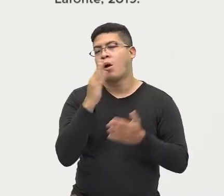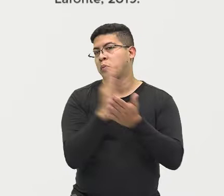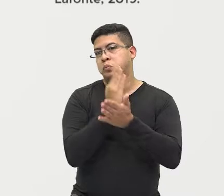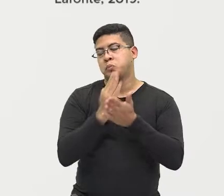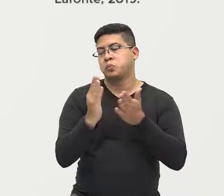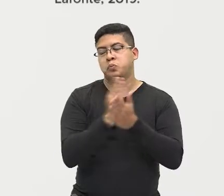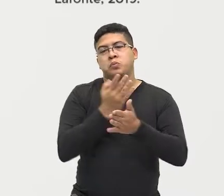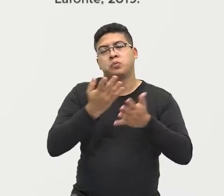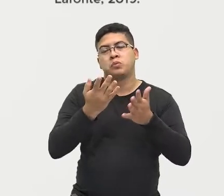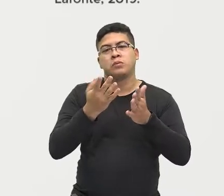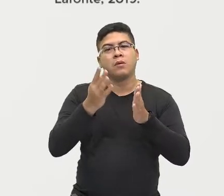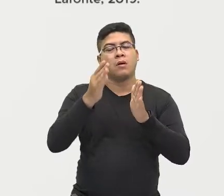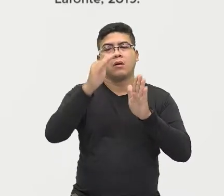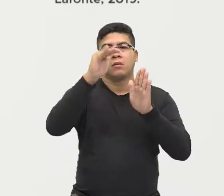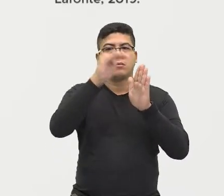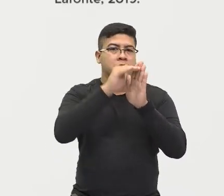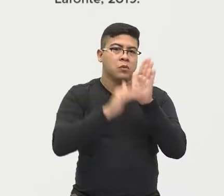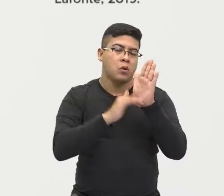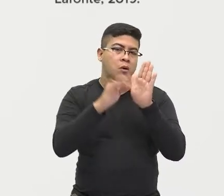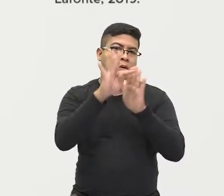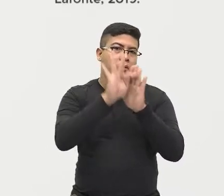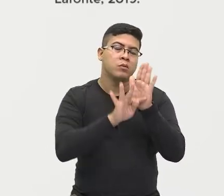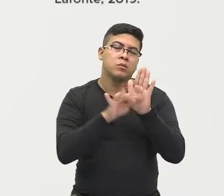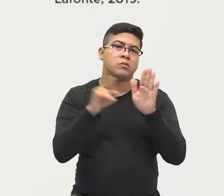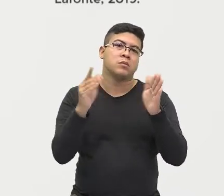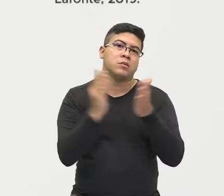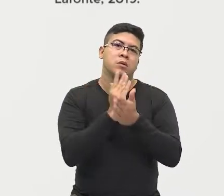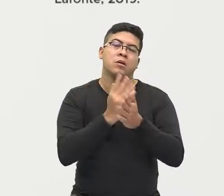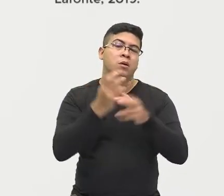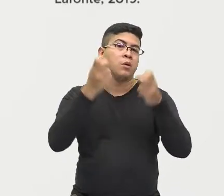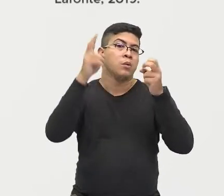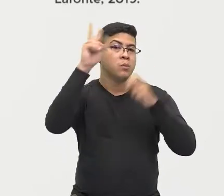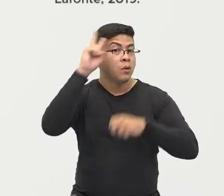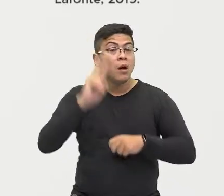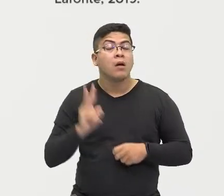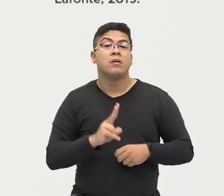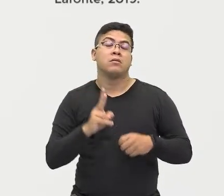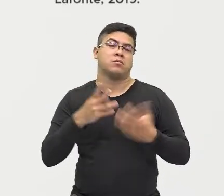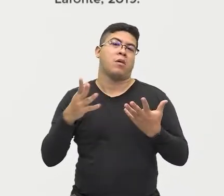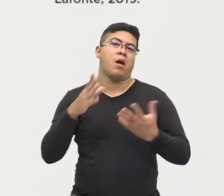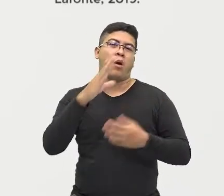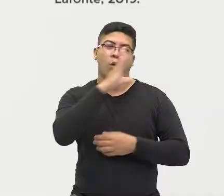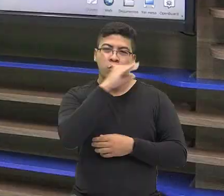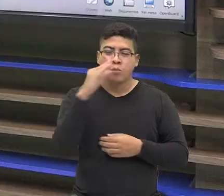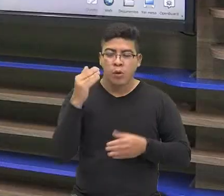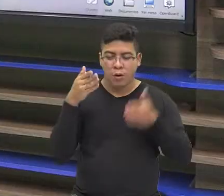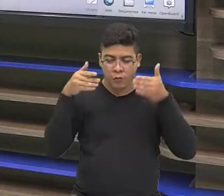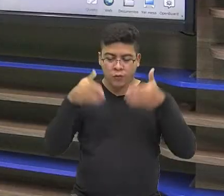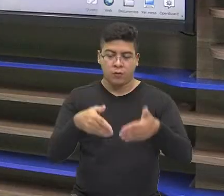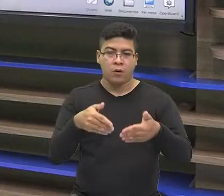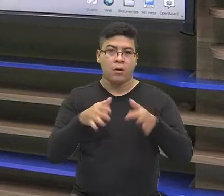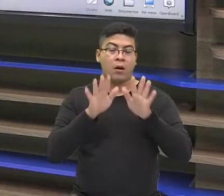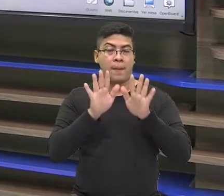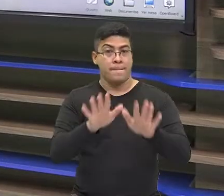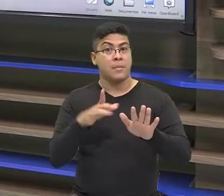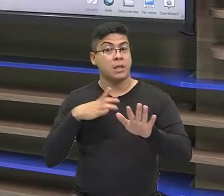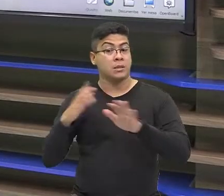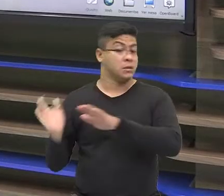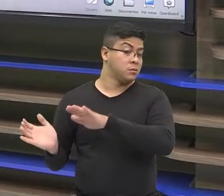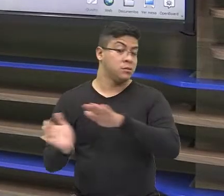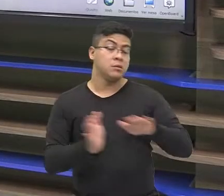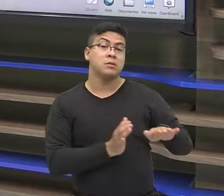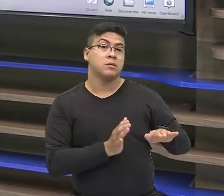conto dali do sítio do Pica-Pau Amarelo, onde ele traz uma literatura infantil. Então ele trouxe essa